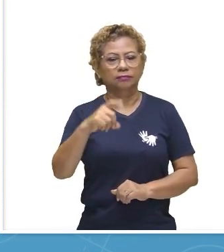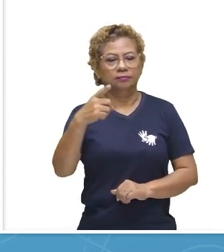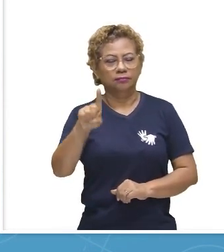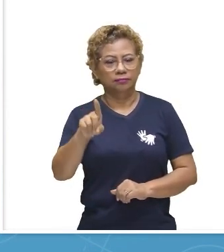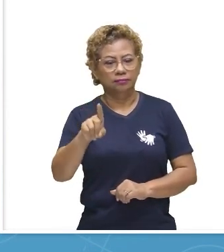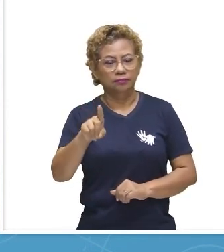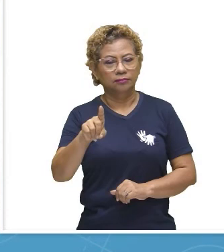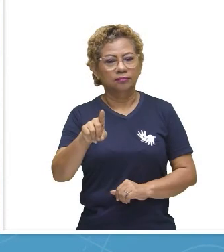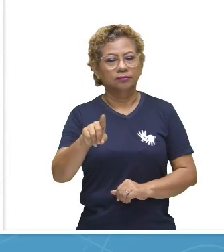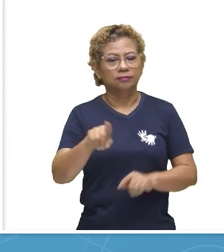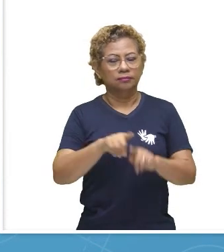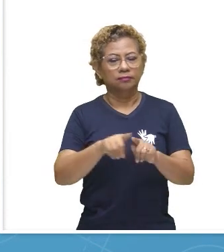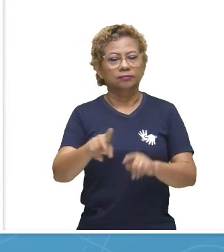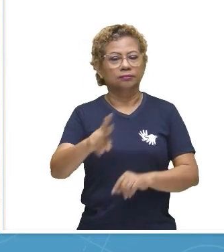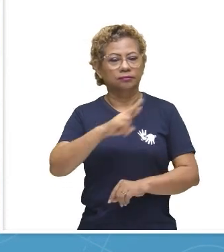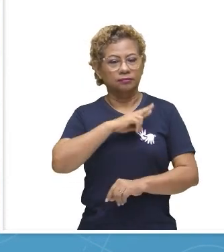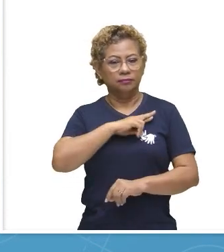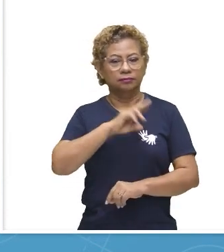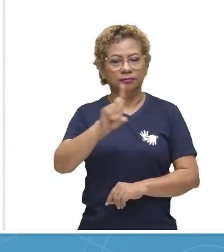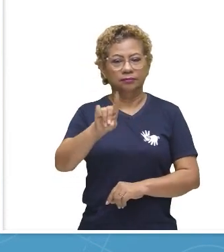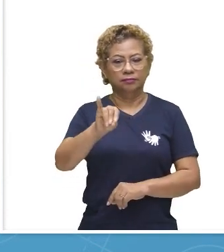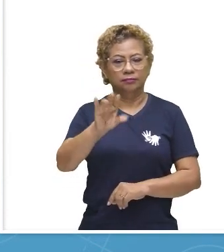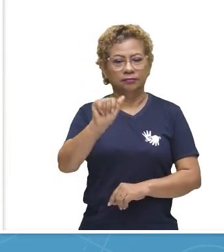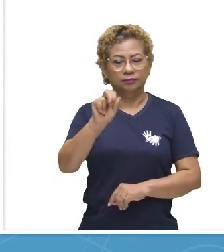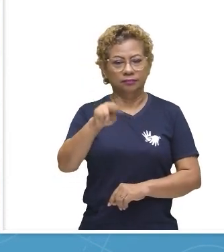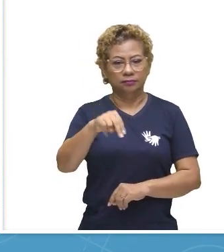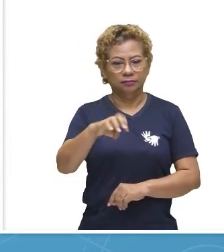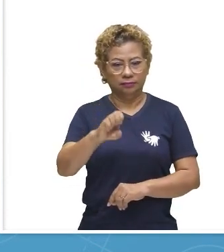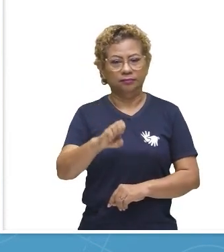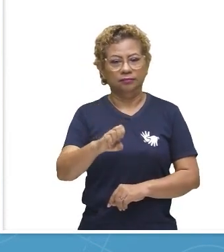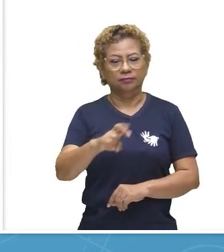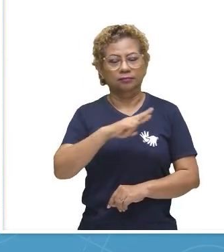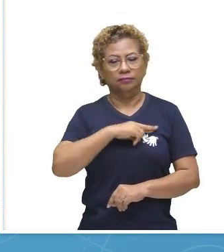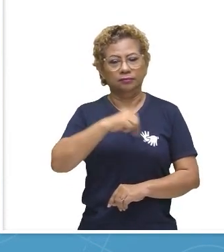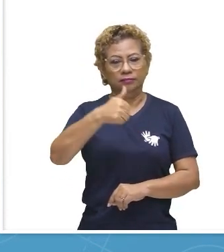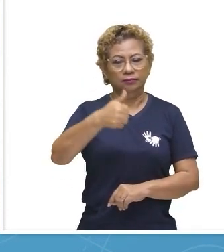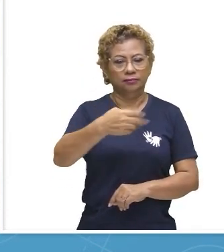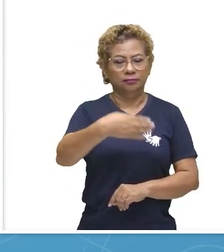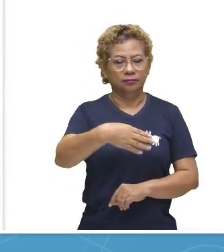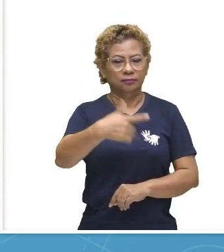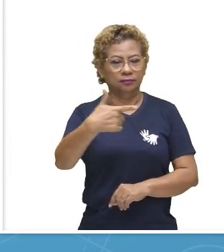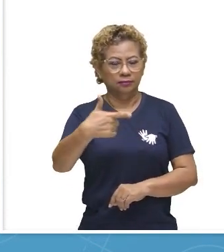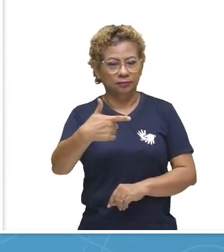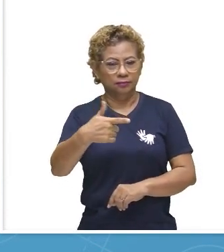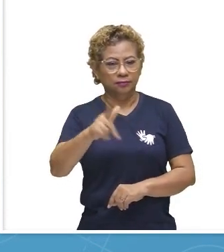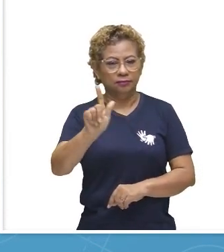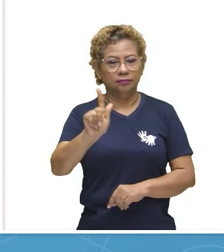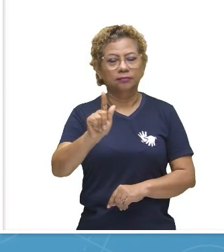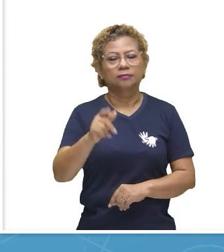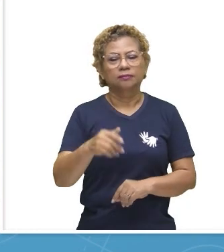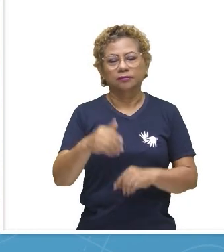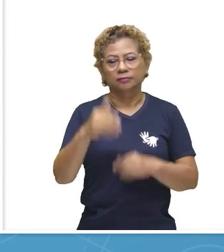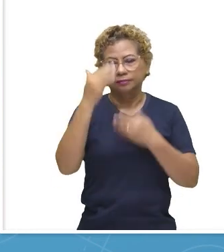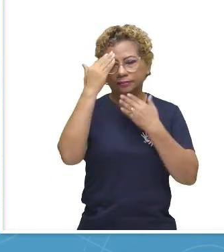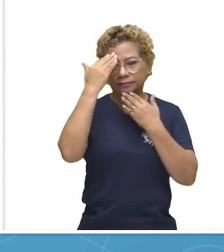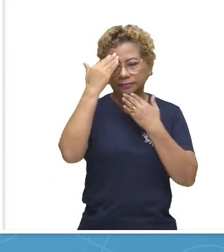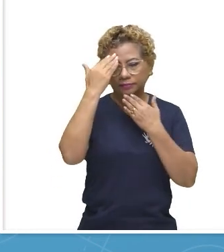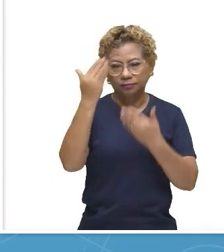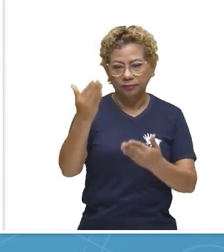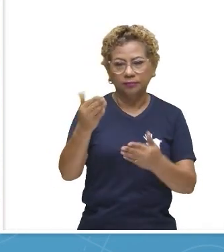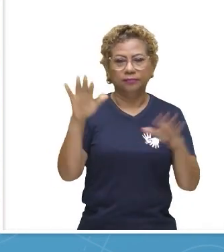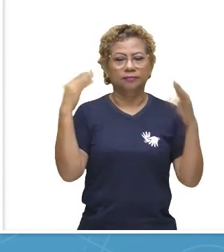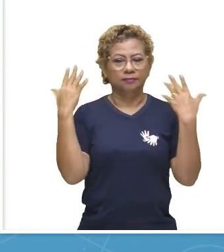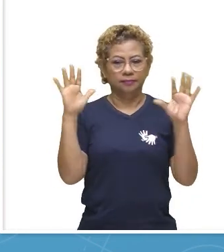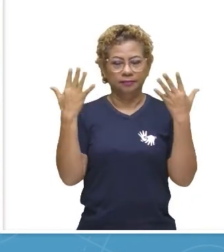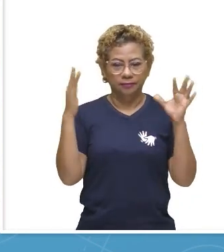foi a Diane que respondeu, Azevedo, falou que a questão 1, 142 graus. Então, parabéns aí pelas respostas de